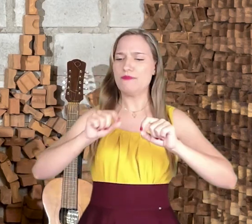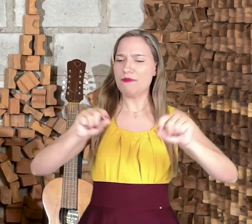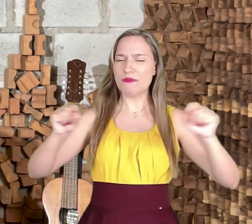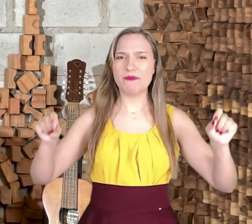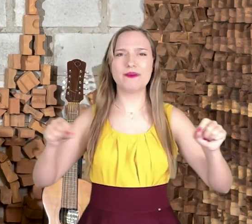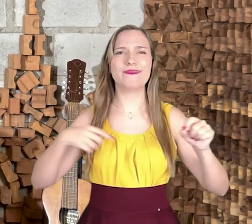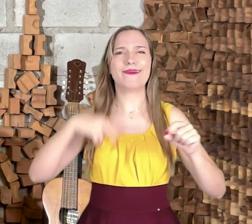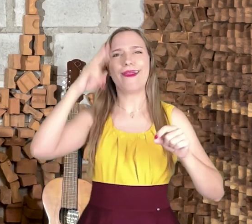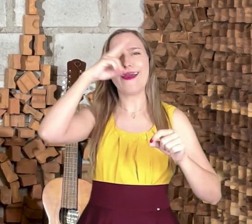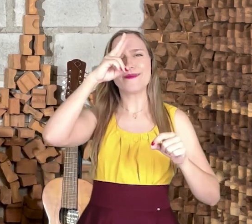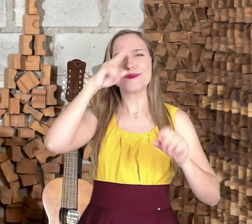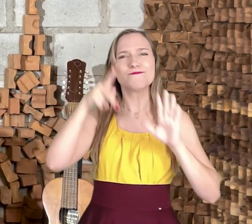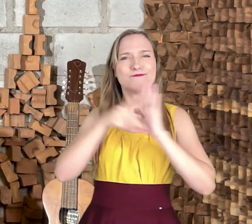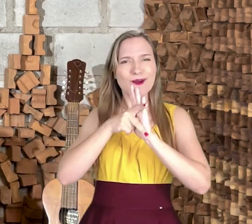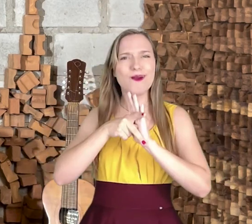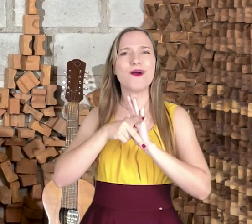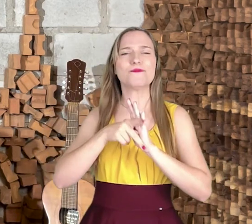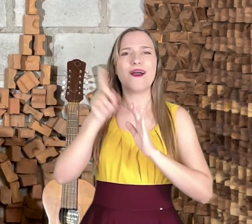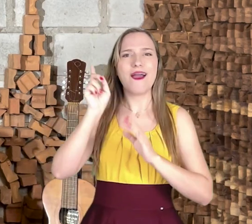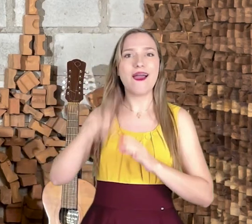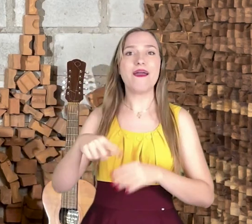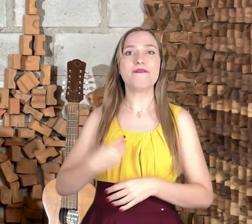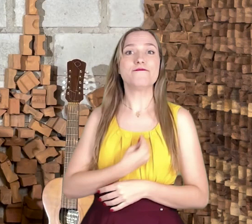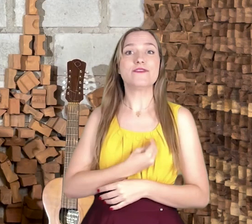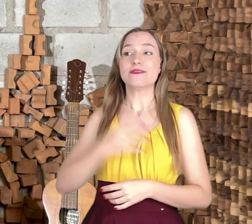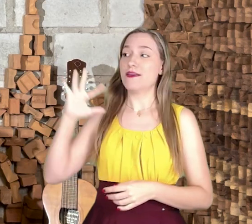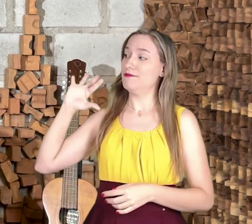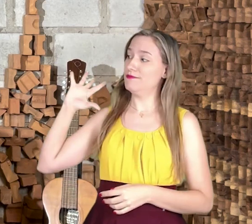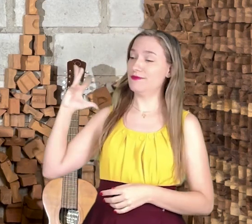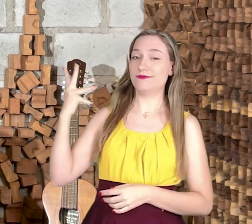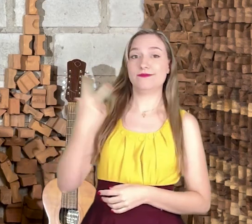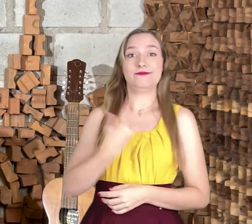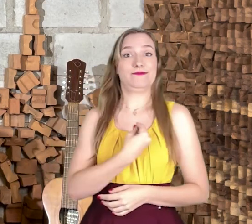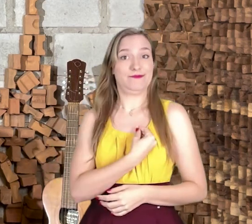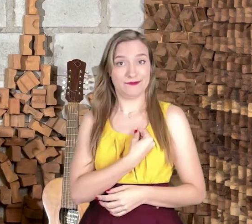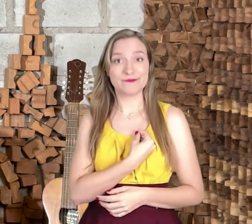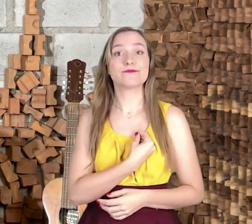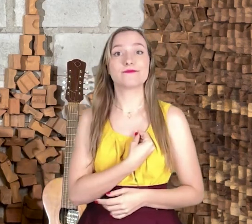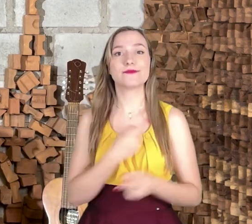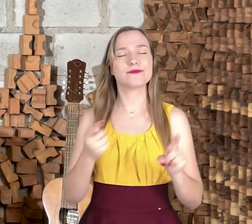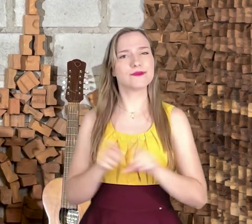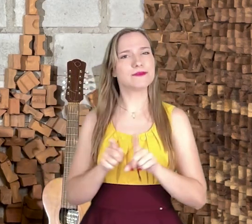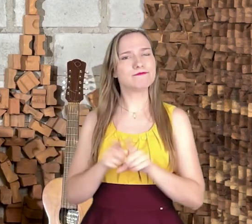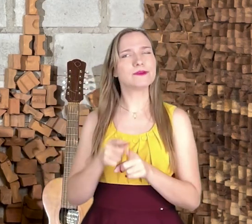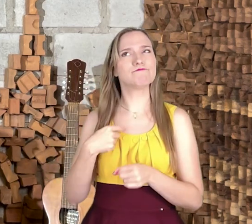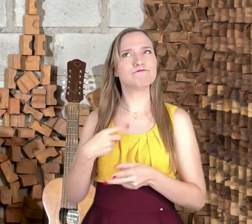remete à nossa ancestralidade. E foi nesse sentido também que eu quis adotar